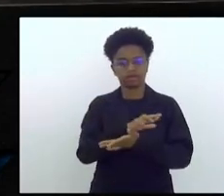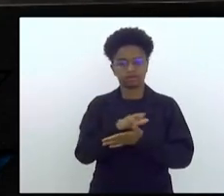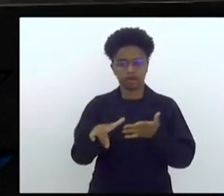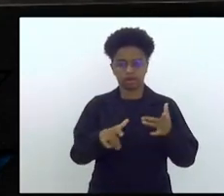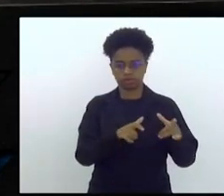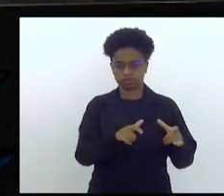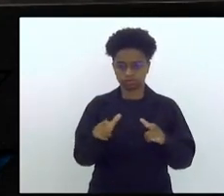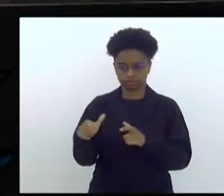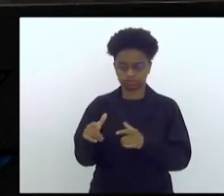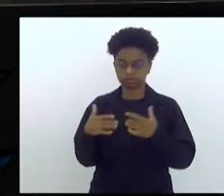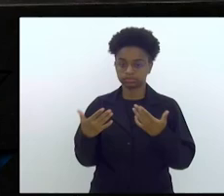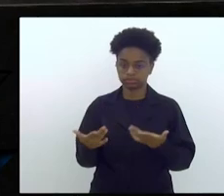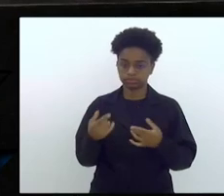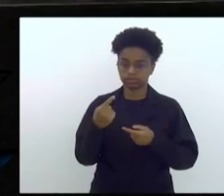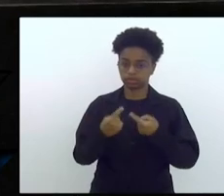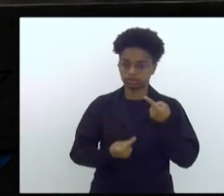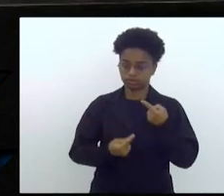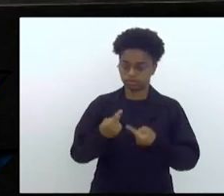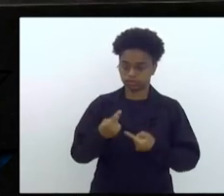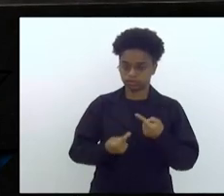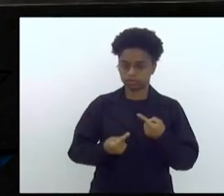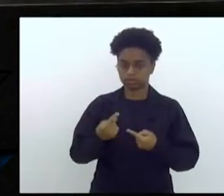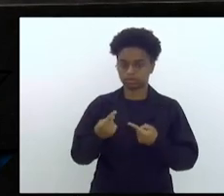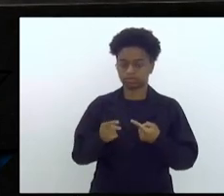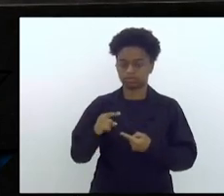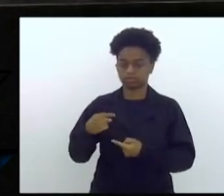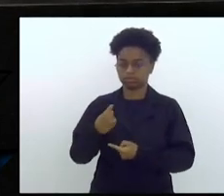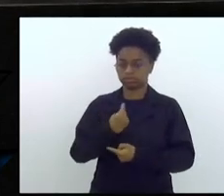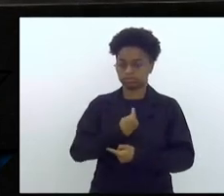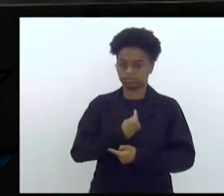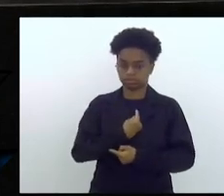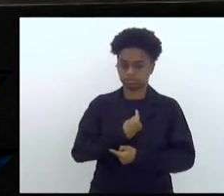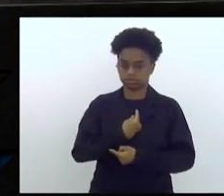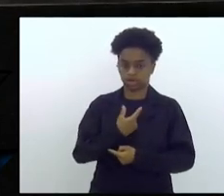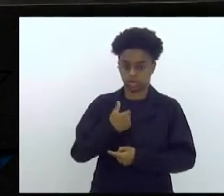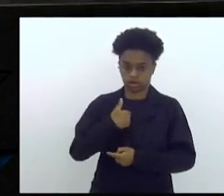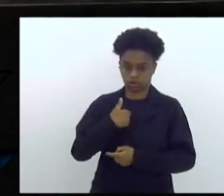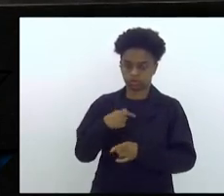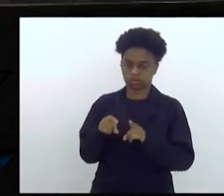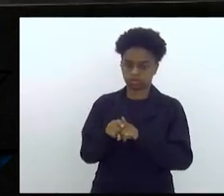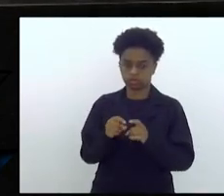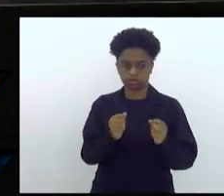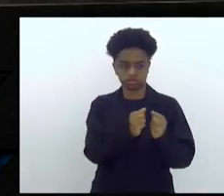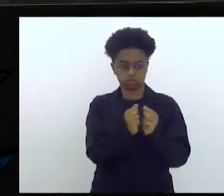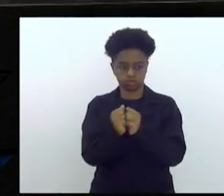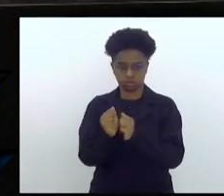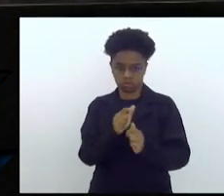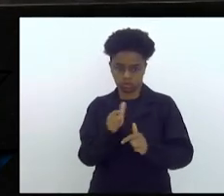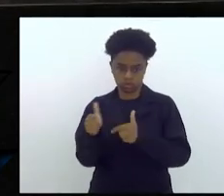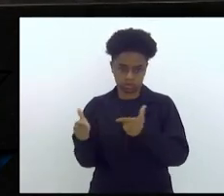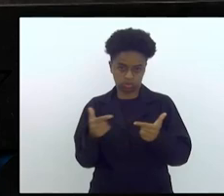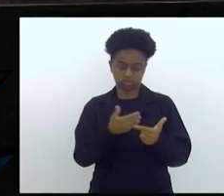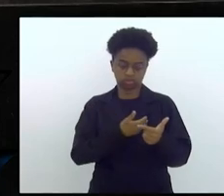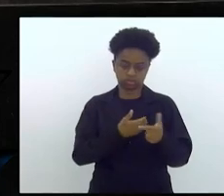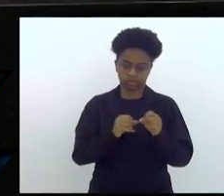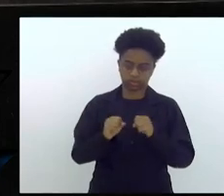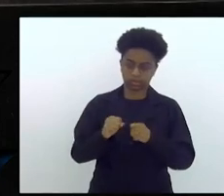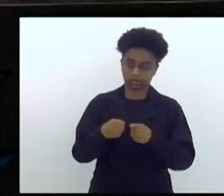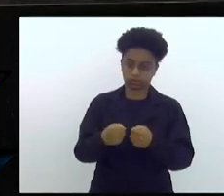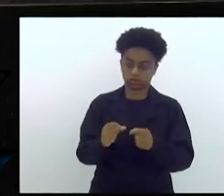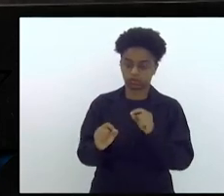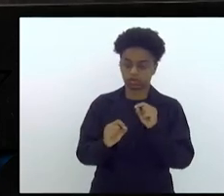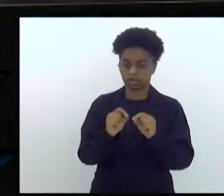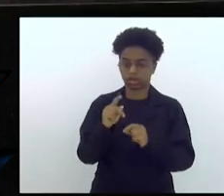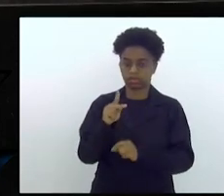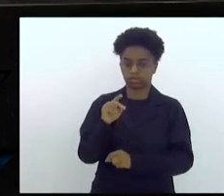espaços e a política que o nosso mandato que o meu setor que a minha corrente que também outros companheiros defendem é de que